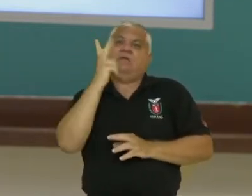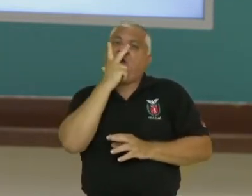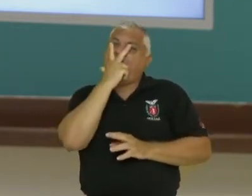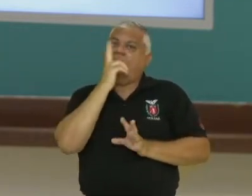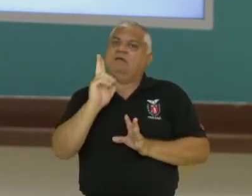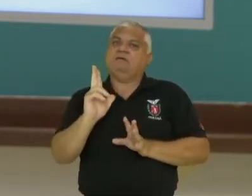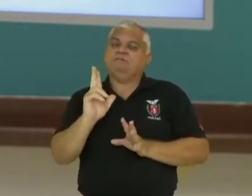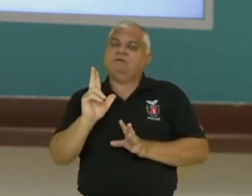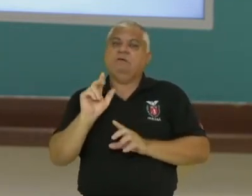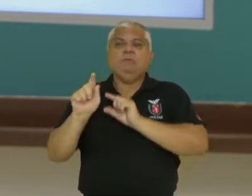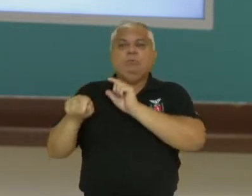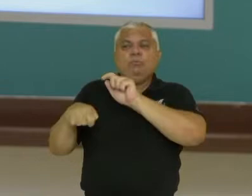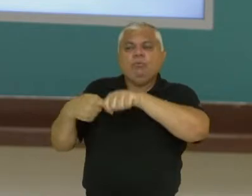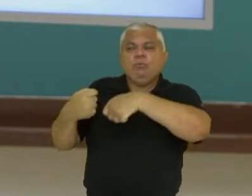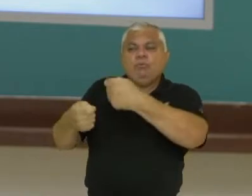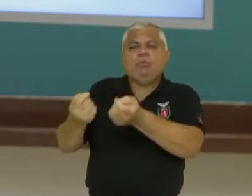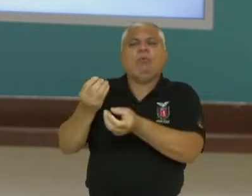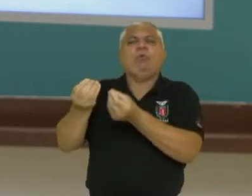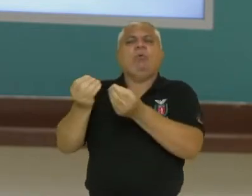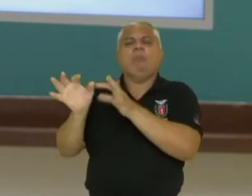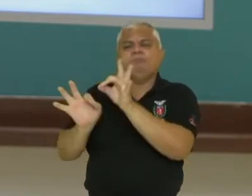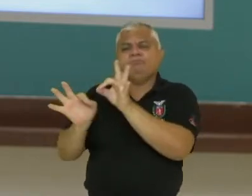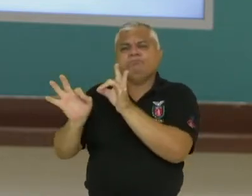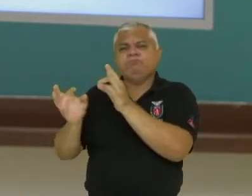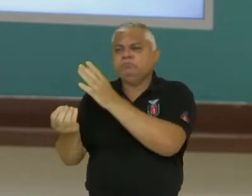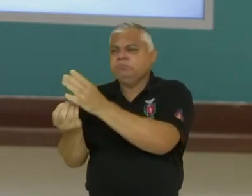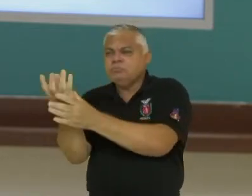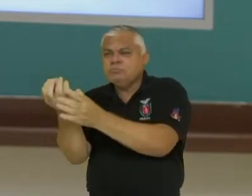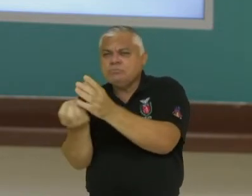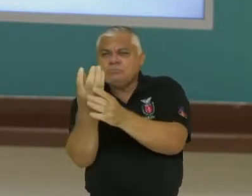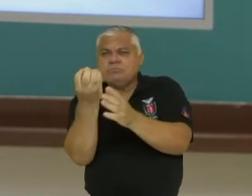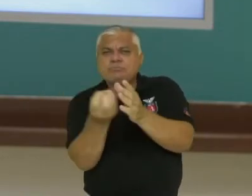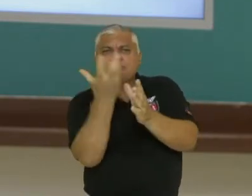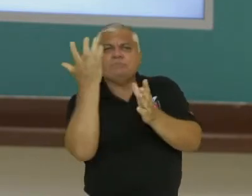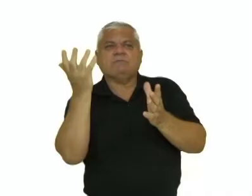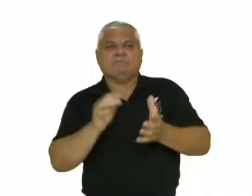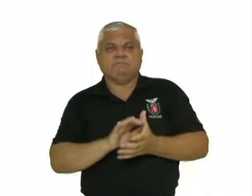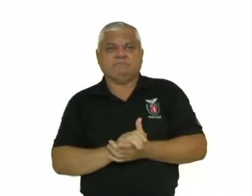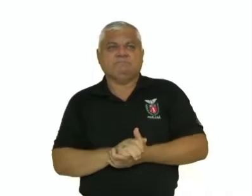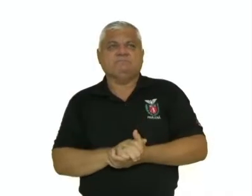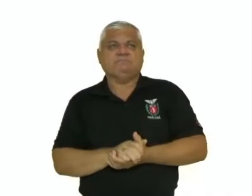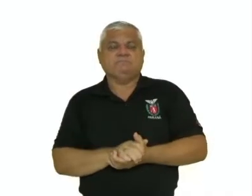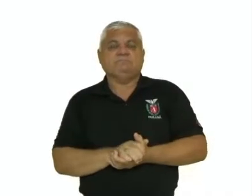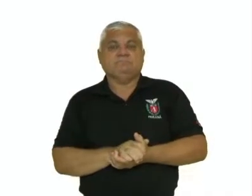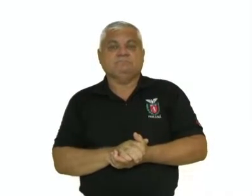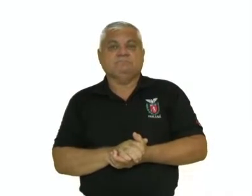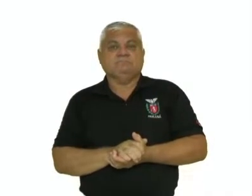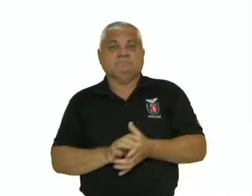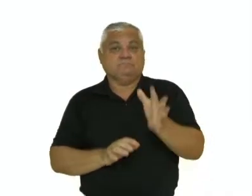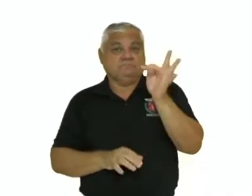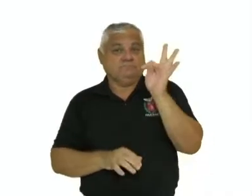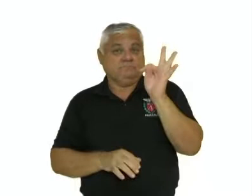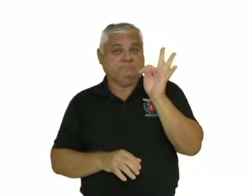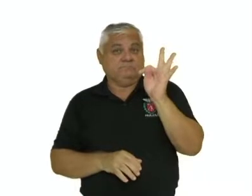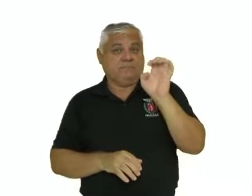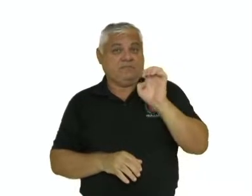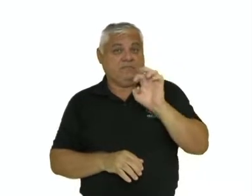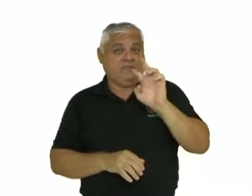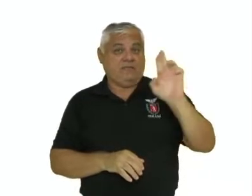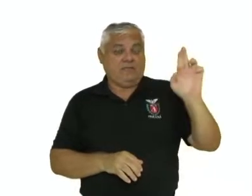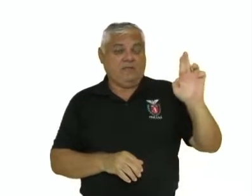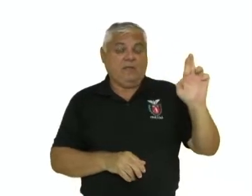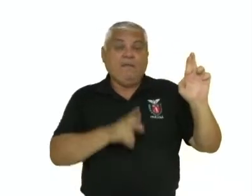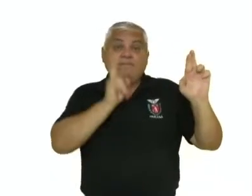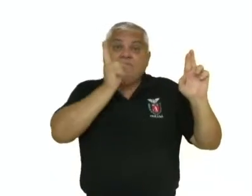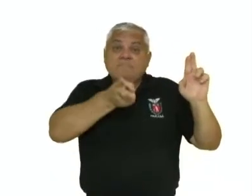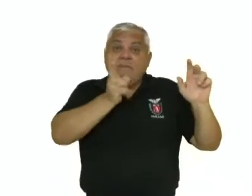para como ocorreu a formação desses planetas. A Terra provavelmente se formou no